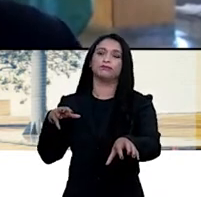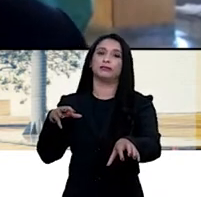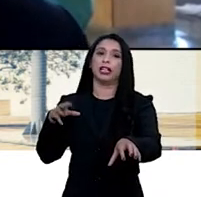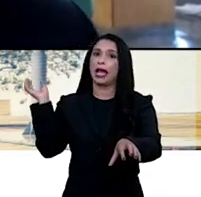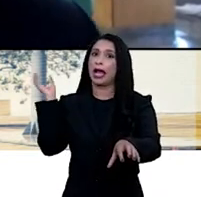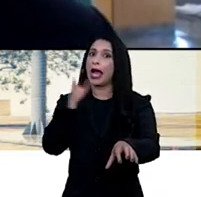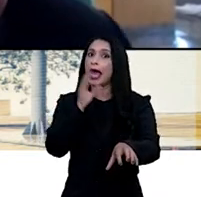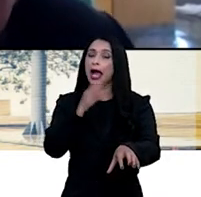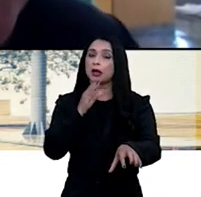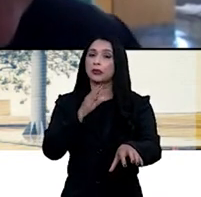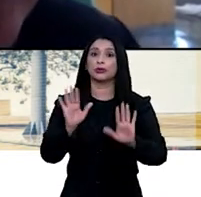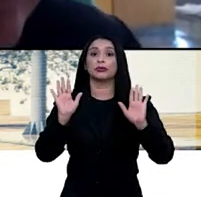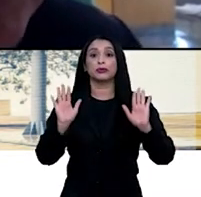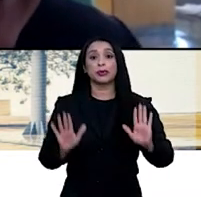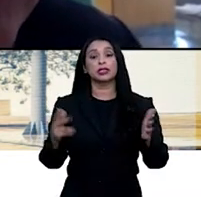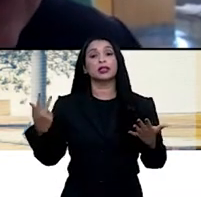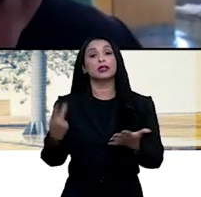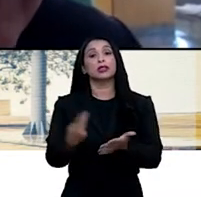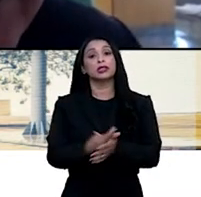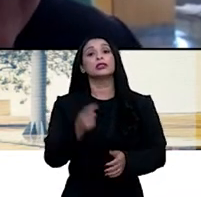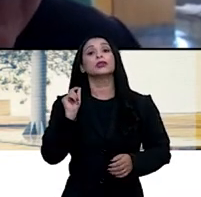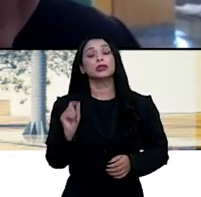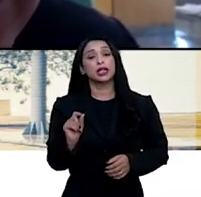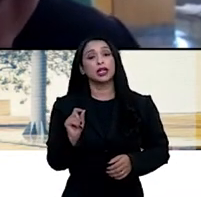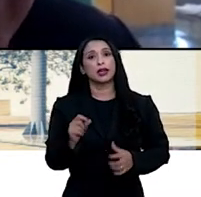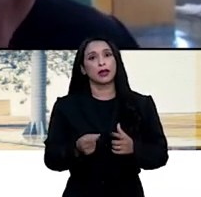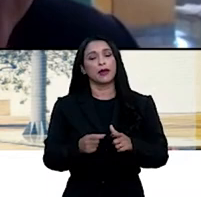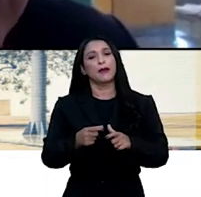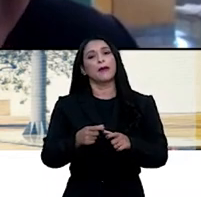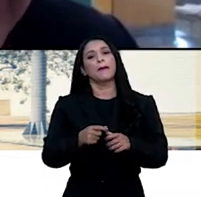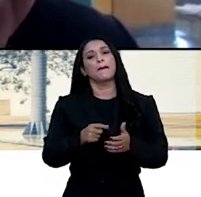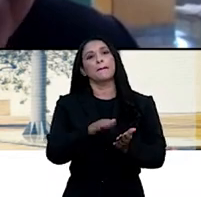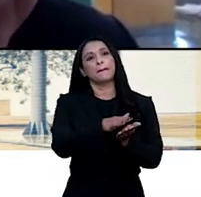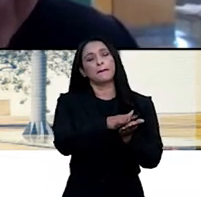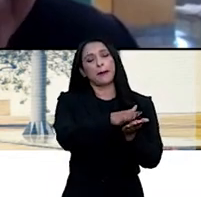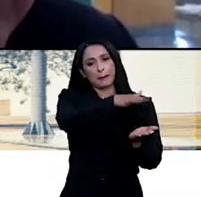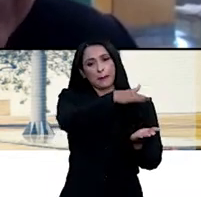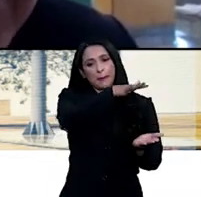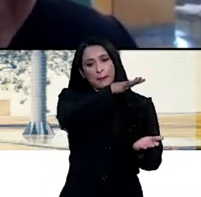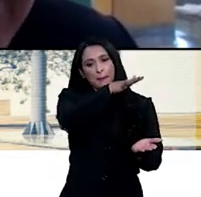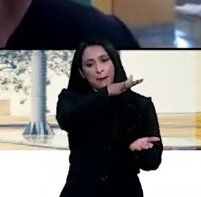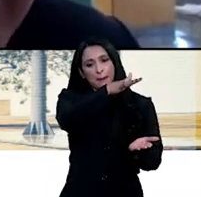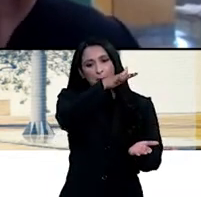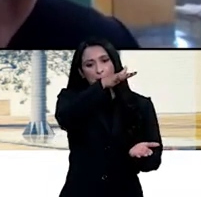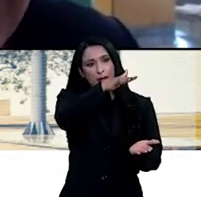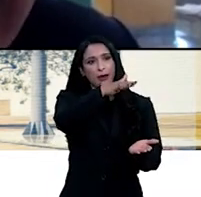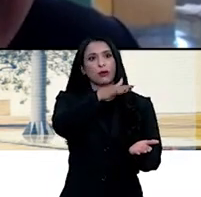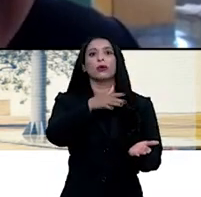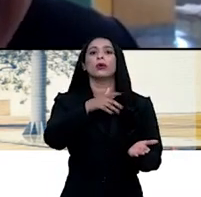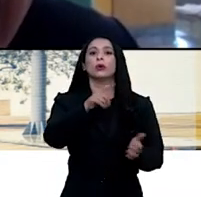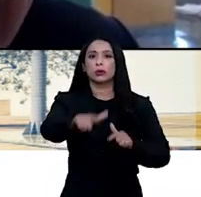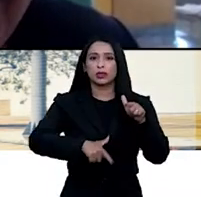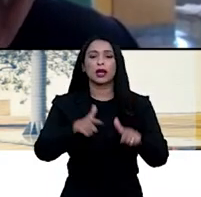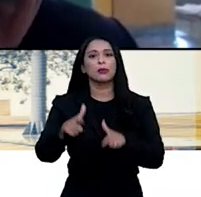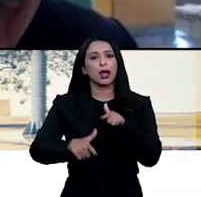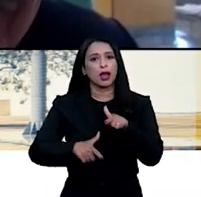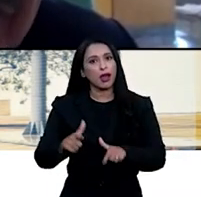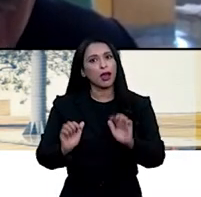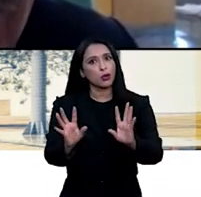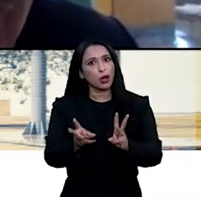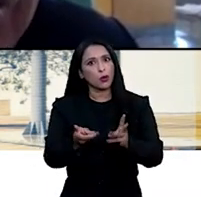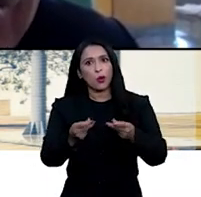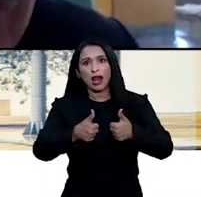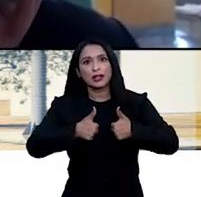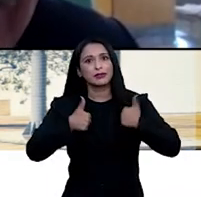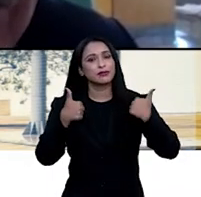Colégio para responder Os questionamentos e resolver os litígios e restaurar a